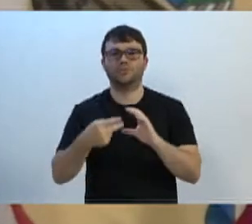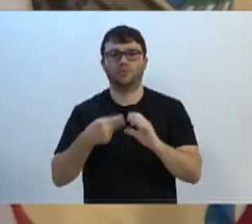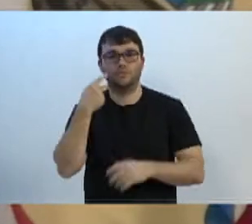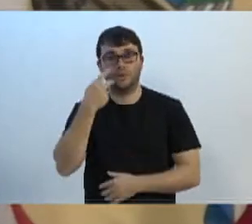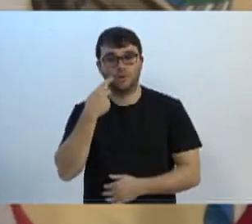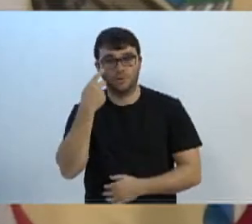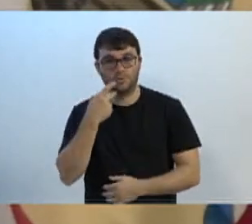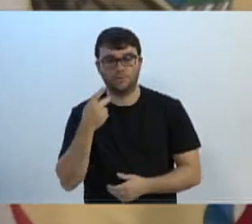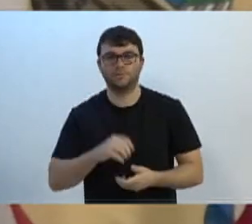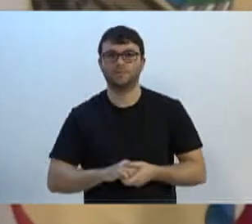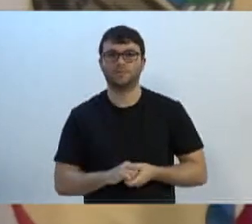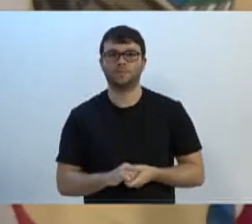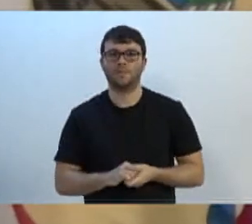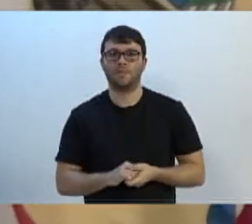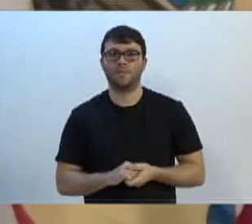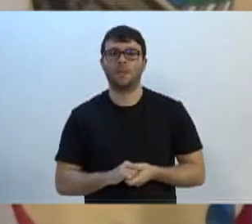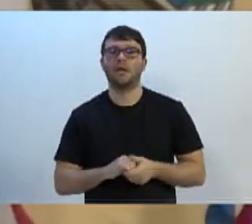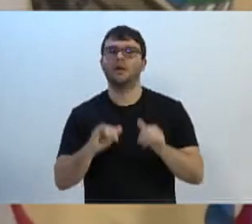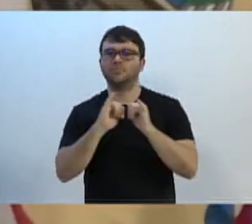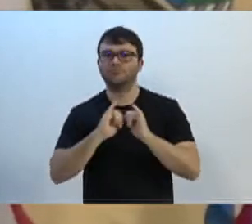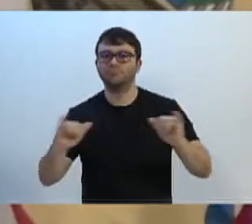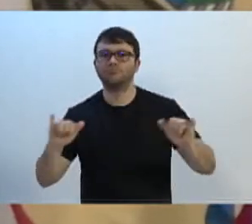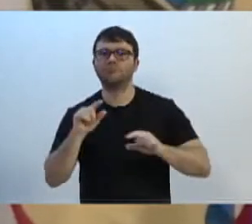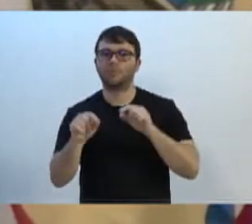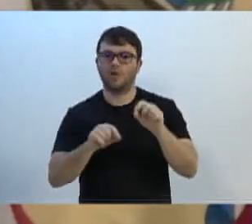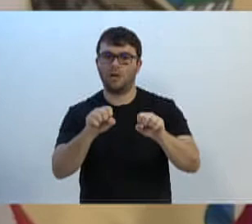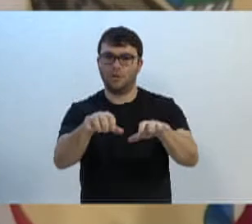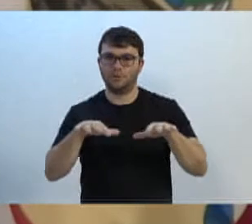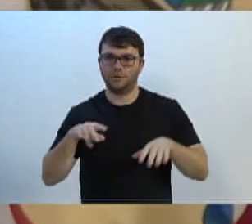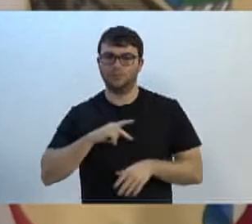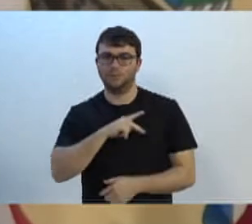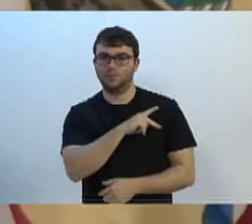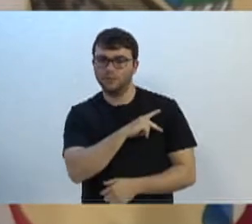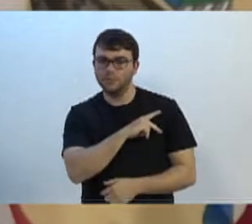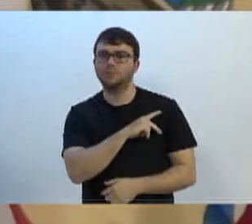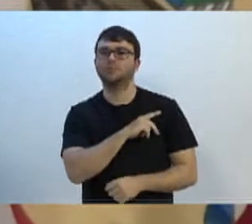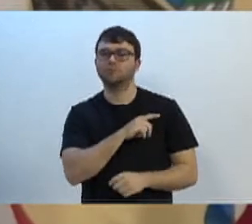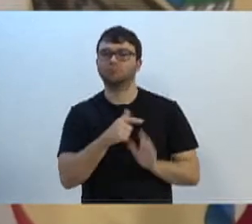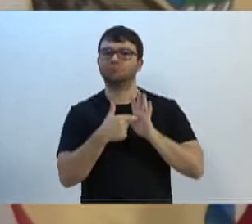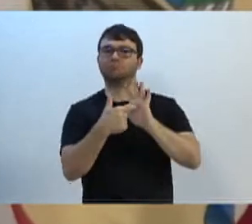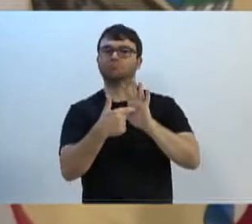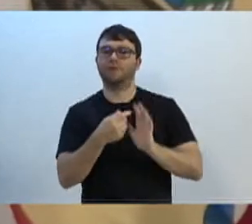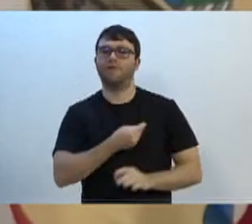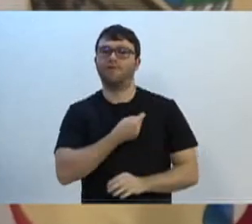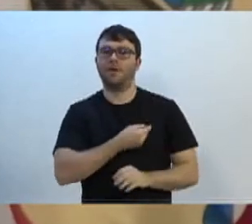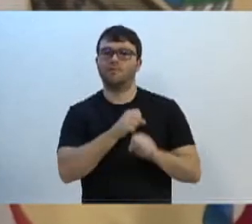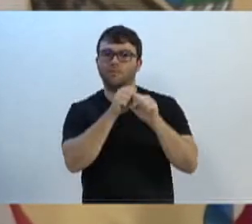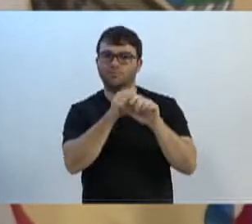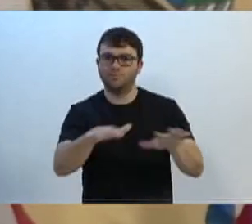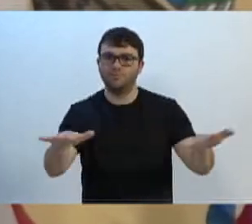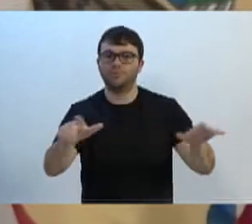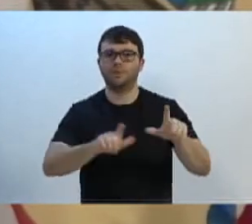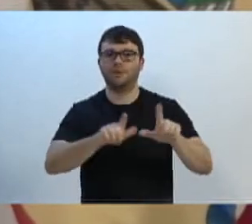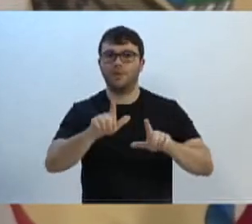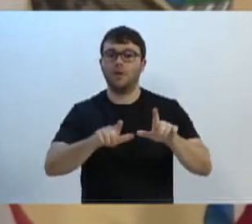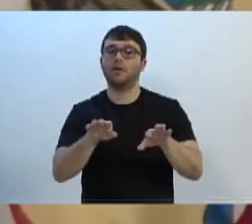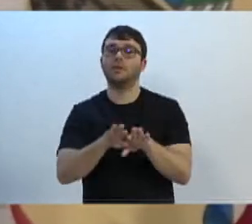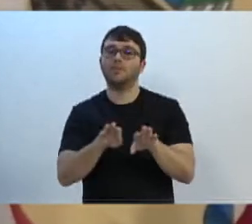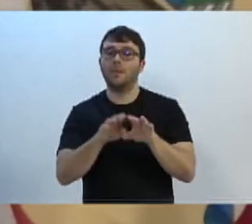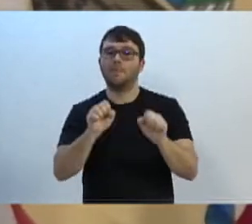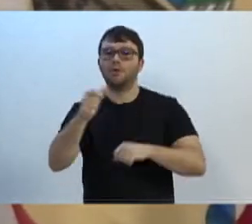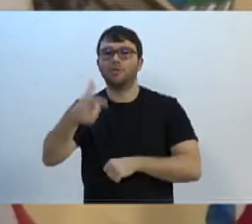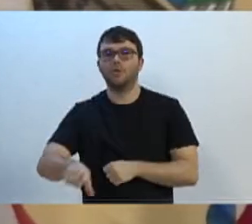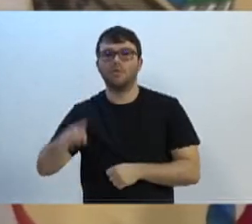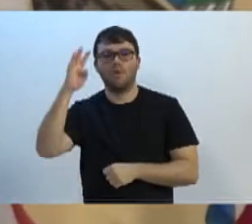em plenário informamos que essa audiência pública está sendo exibida ao vivo e será reprisada na próxima quarta-feira dia